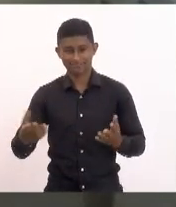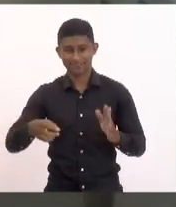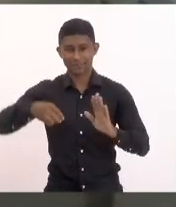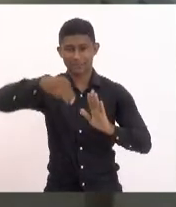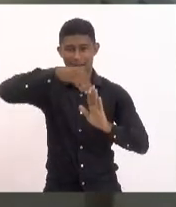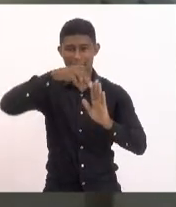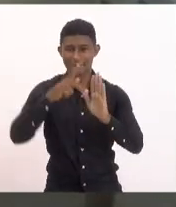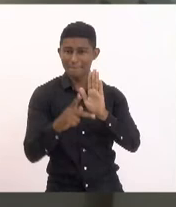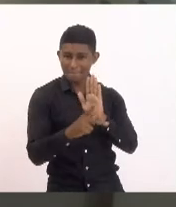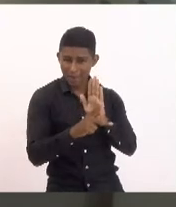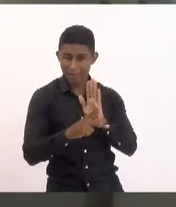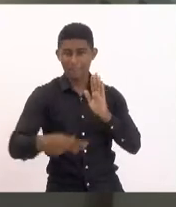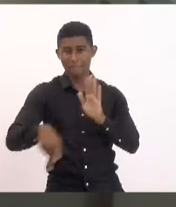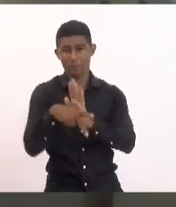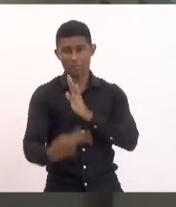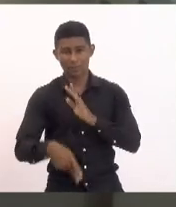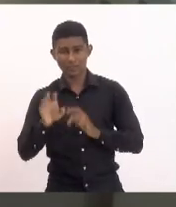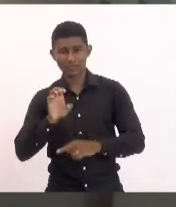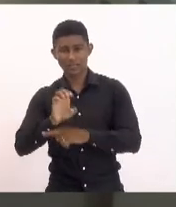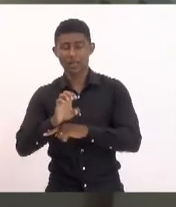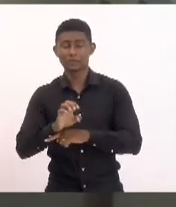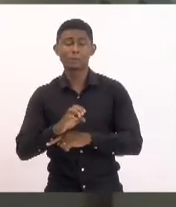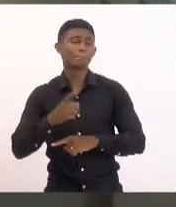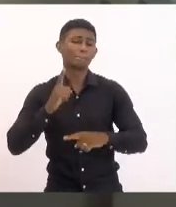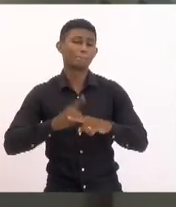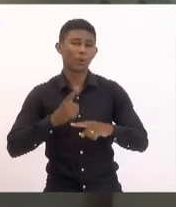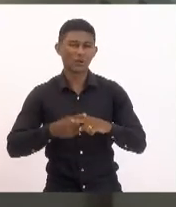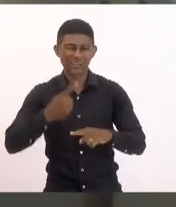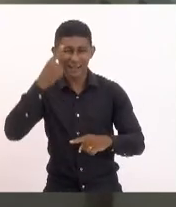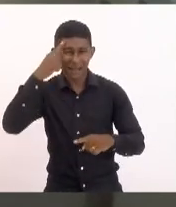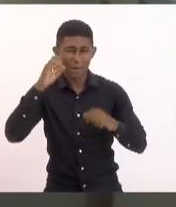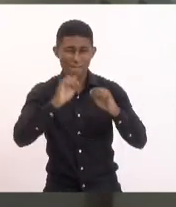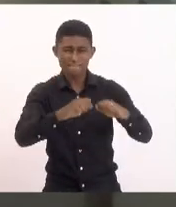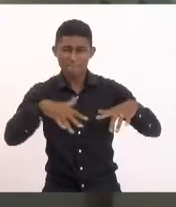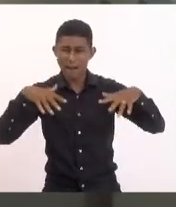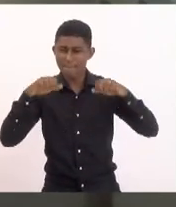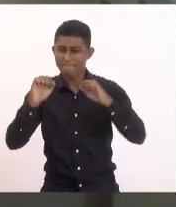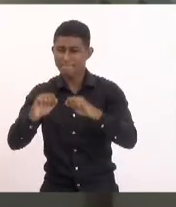visto que já nas audiências públicas tínhamos, né,